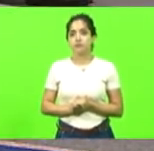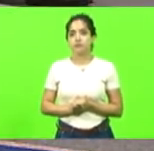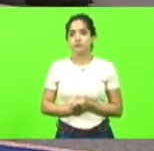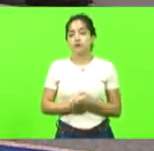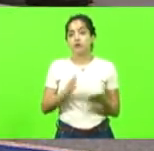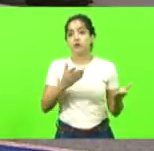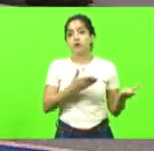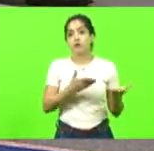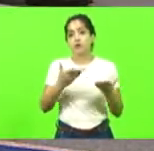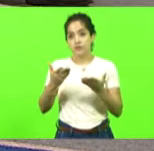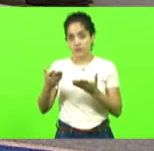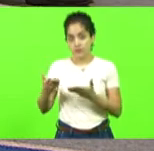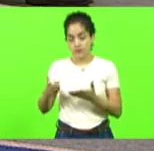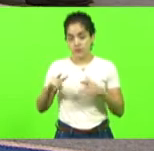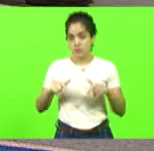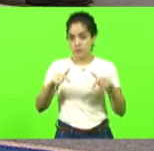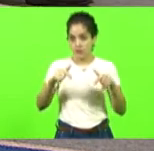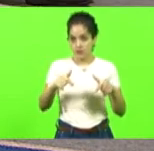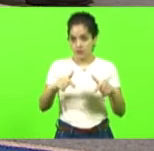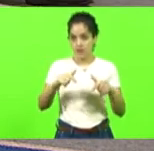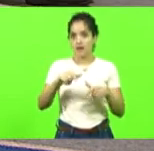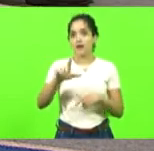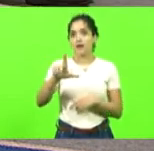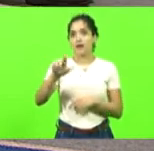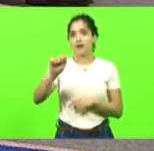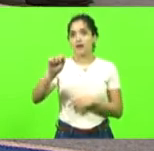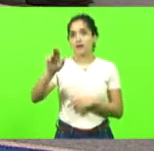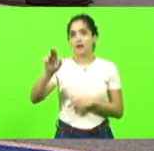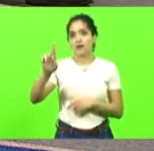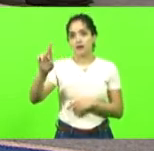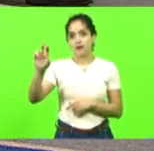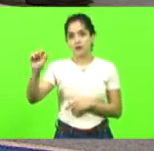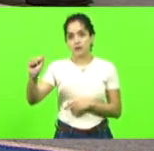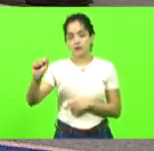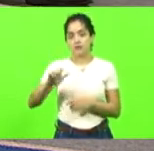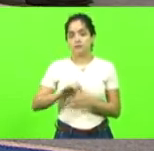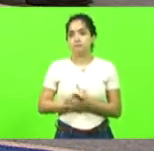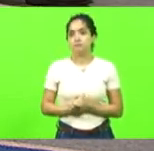Convidamos para receber a homenagem a senhora Laura Cristina Pereira Oliveira.